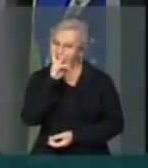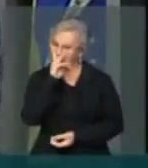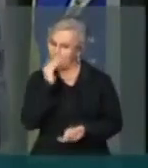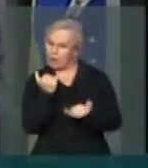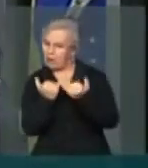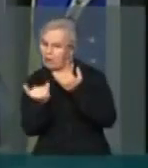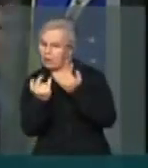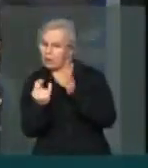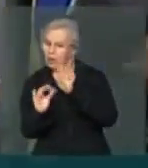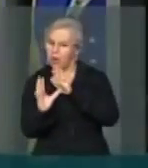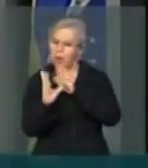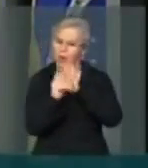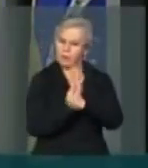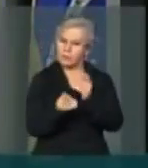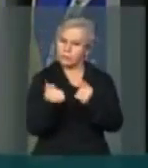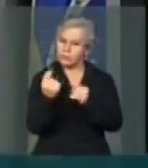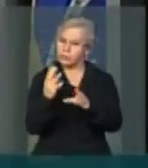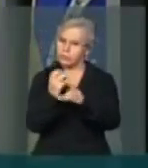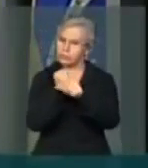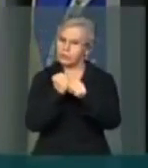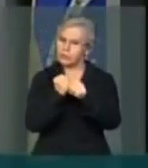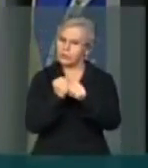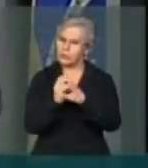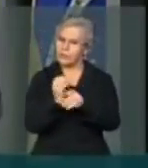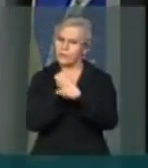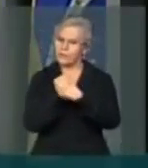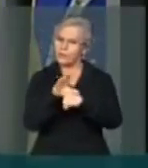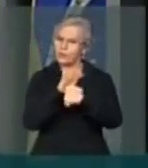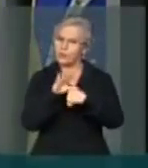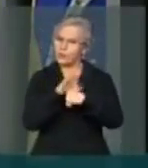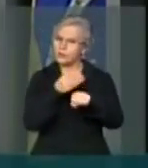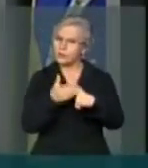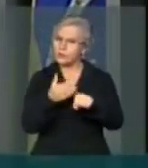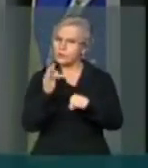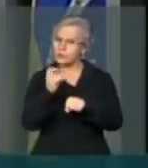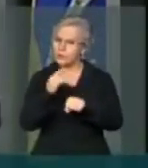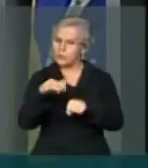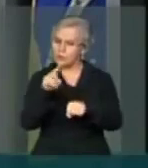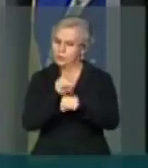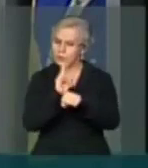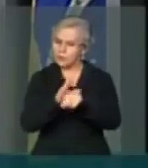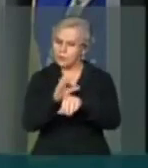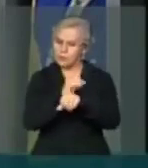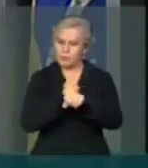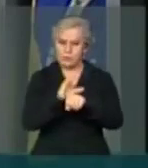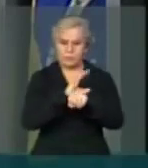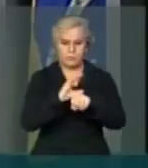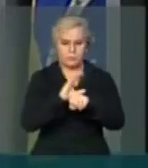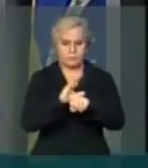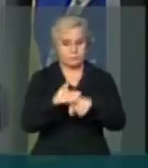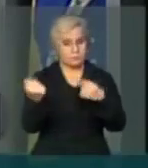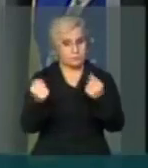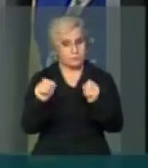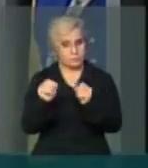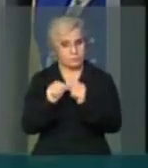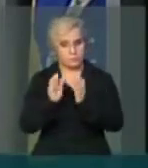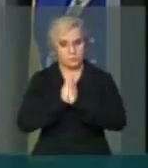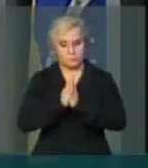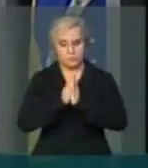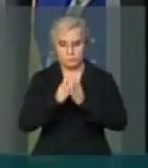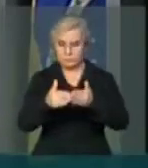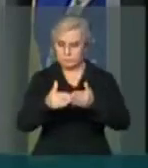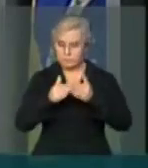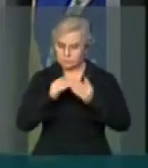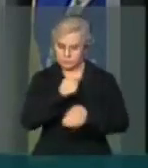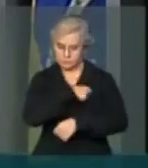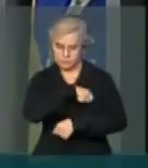no fundo constitucional. Nós temos que fazer, deputado Rogério Rosso, nós temos que solicitar